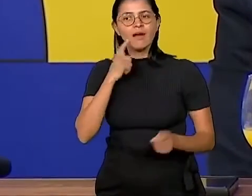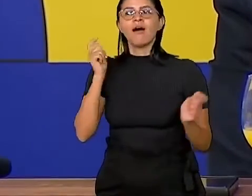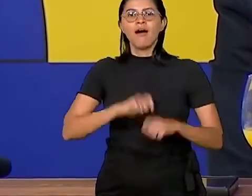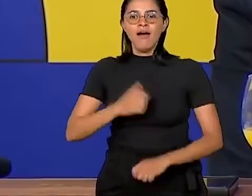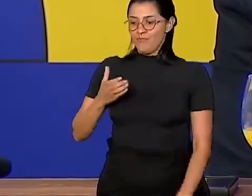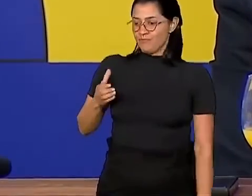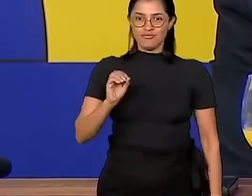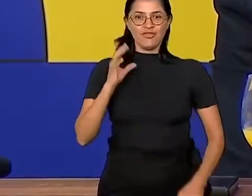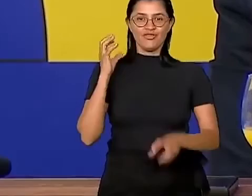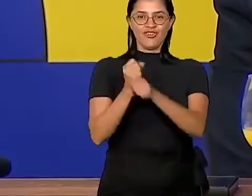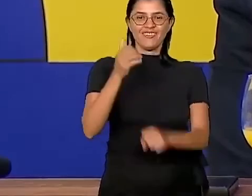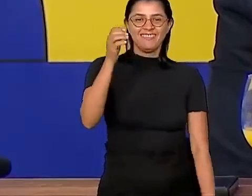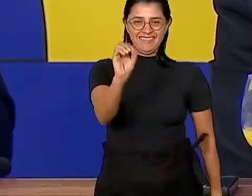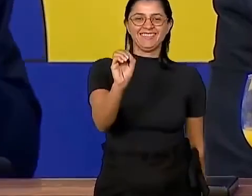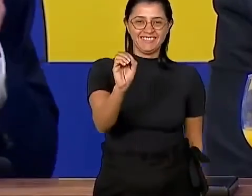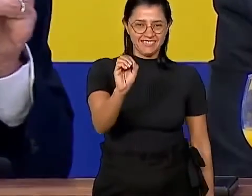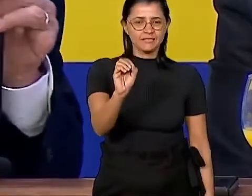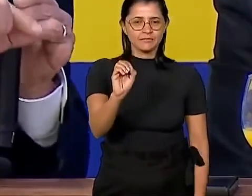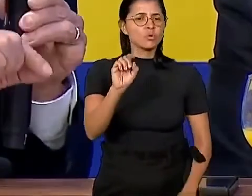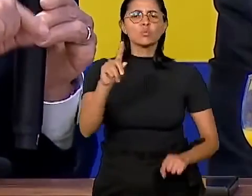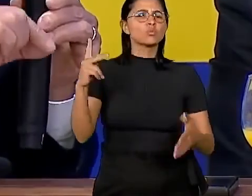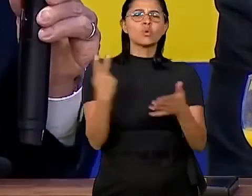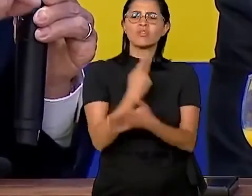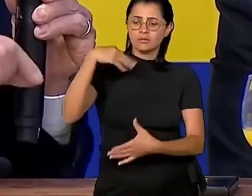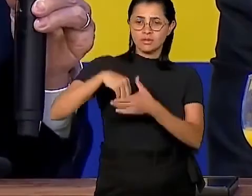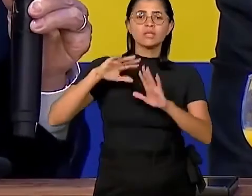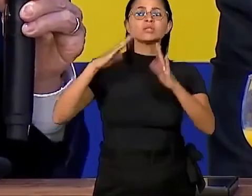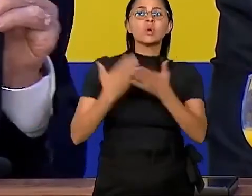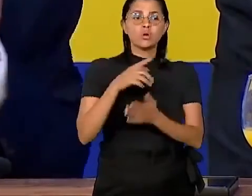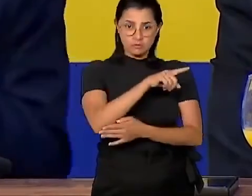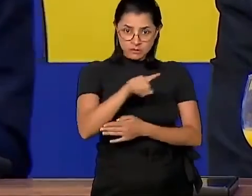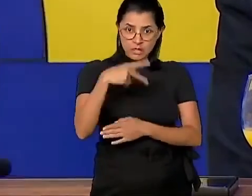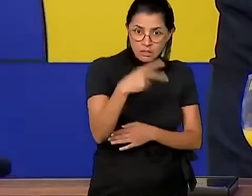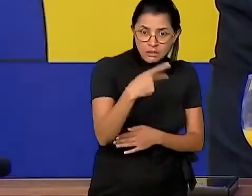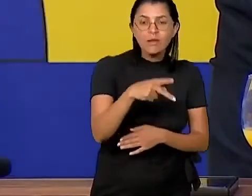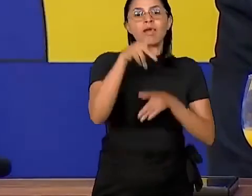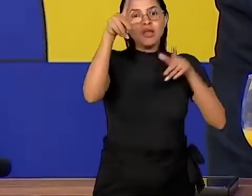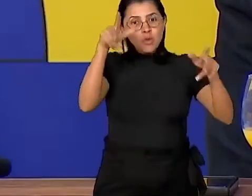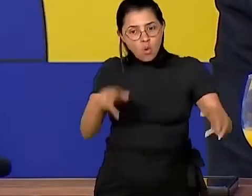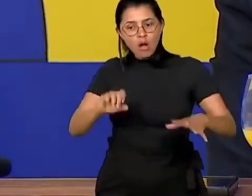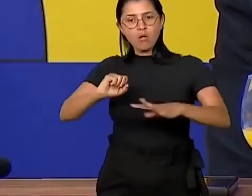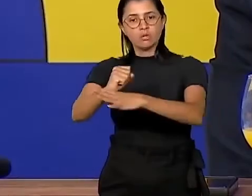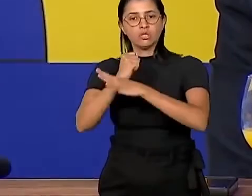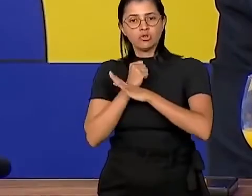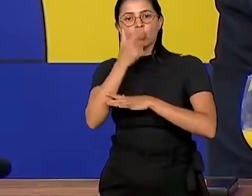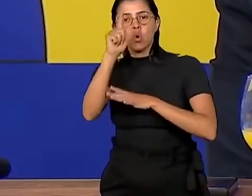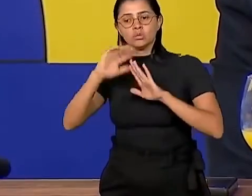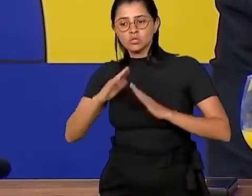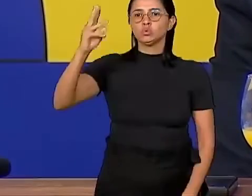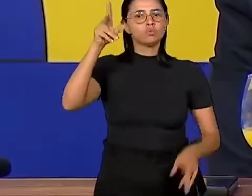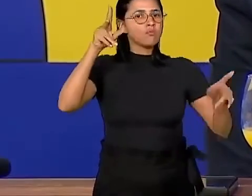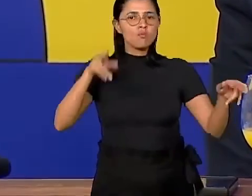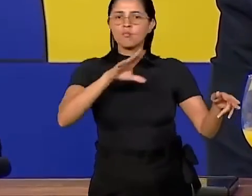nota 10. E o que acontece nas escolas de vocês, nós precisamos garantir que aconteça em todas as escolas